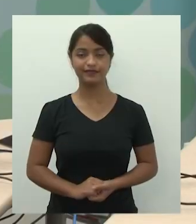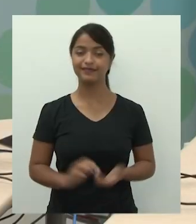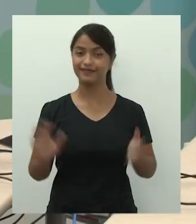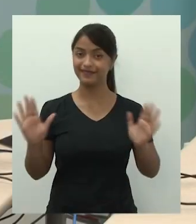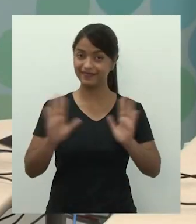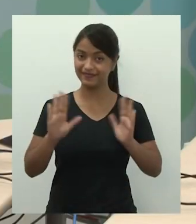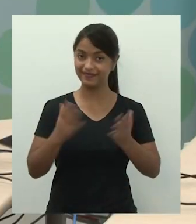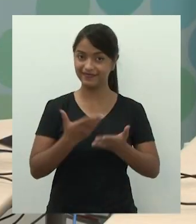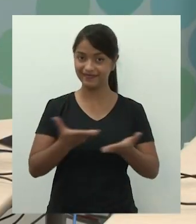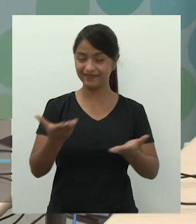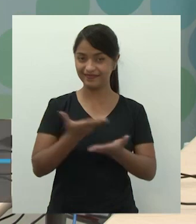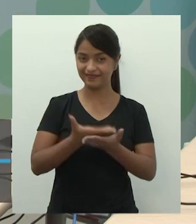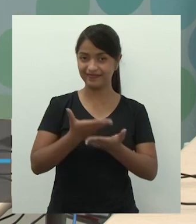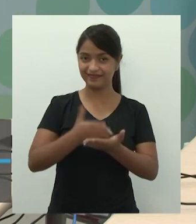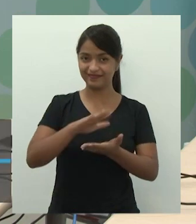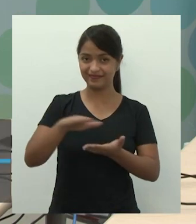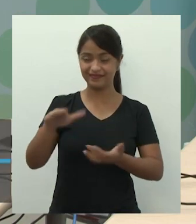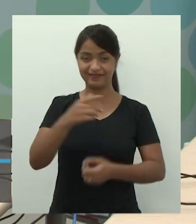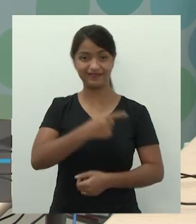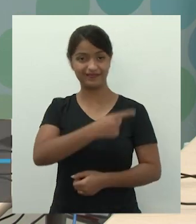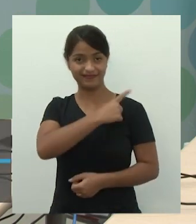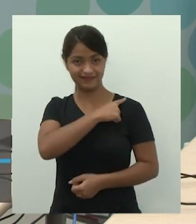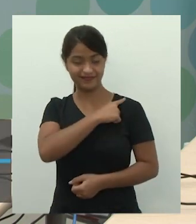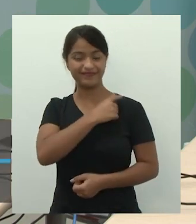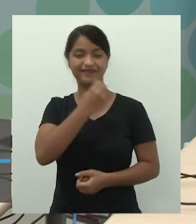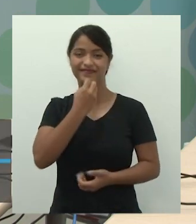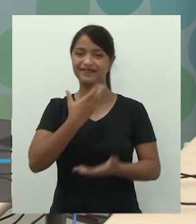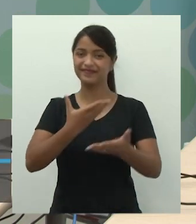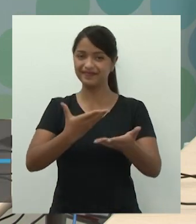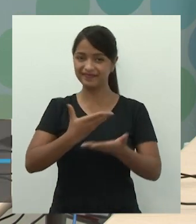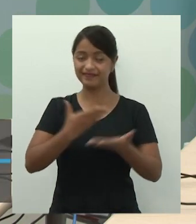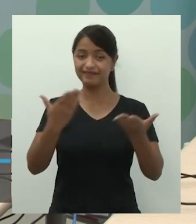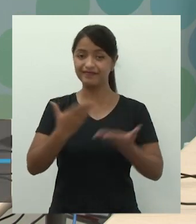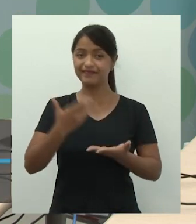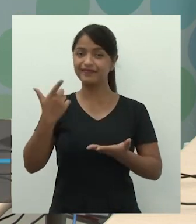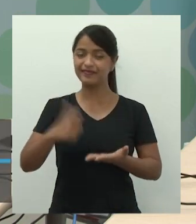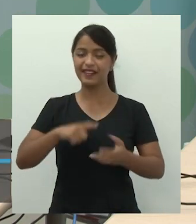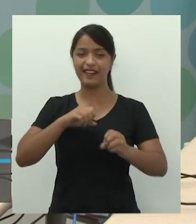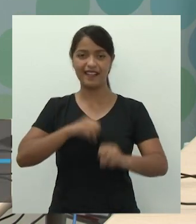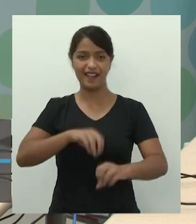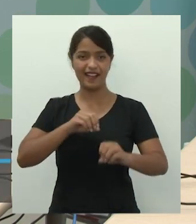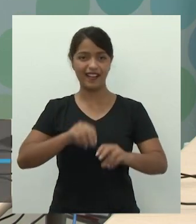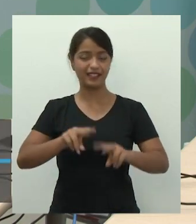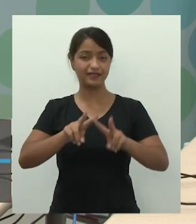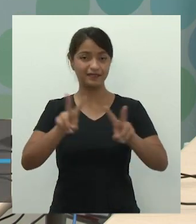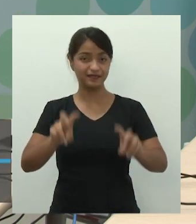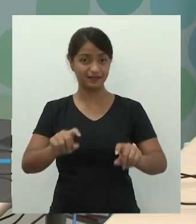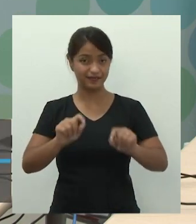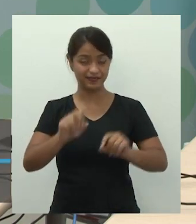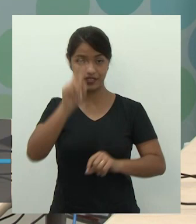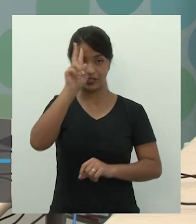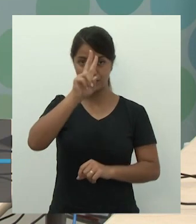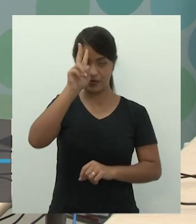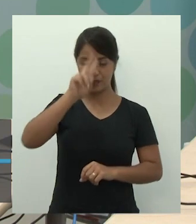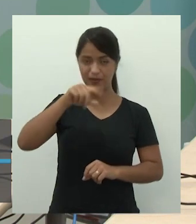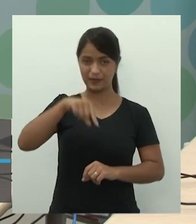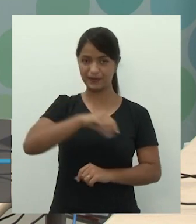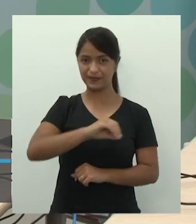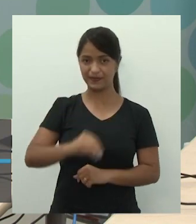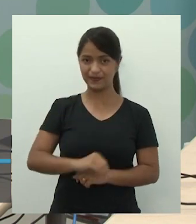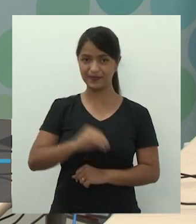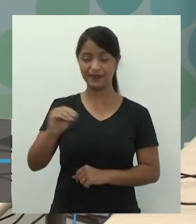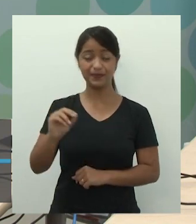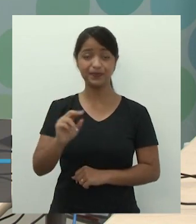Olá, estudantes da primeira série do ensino médio, sejam bem-vindos a mais uma aula de História aqui no Centro de Mídias. Eu sou a professora